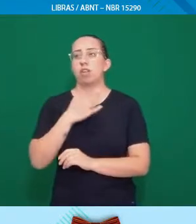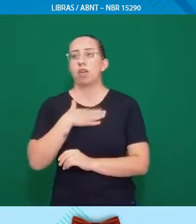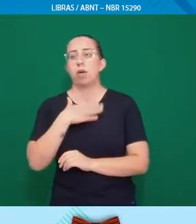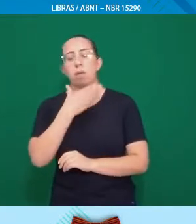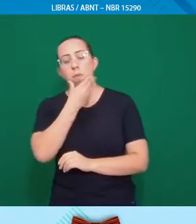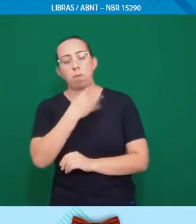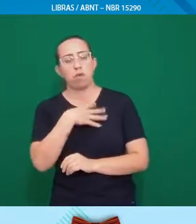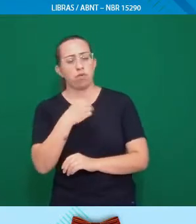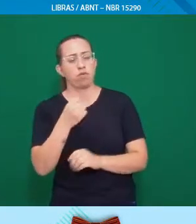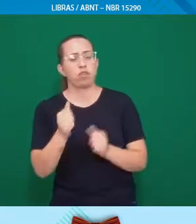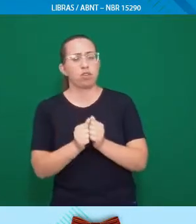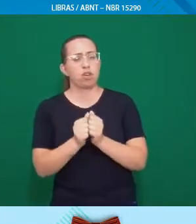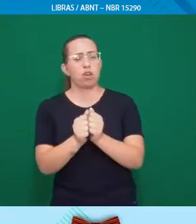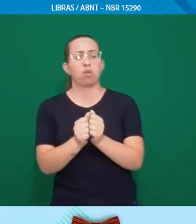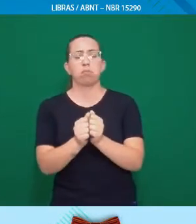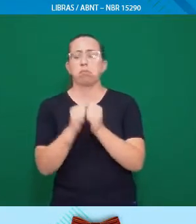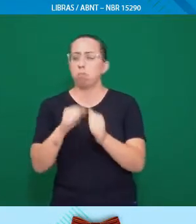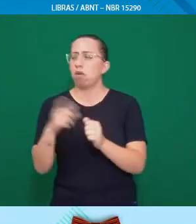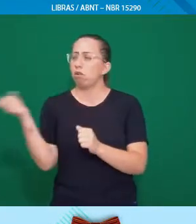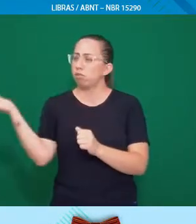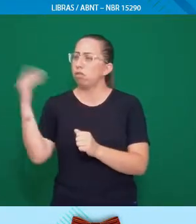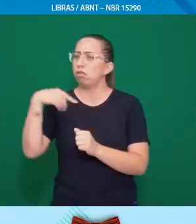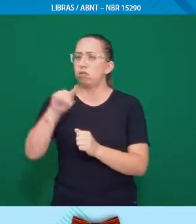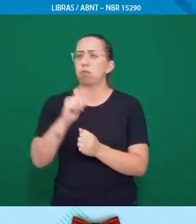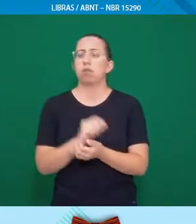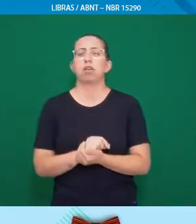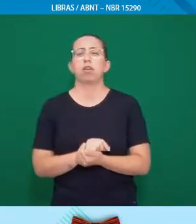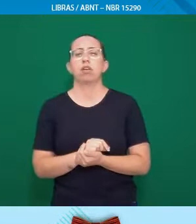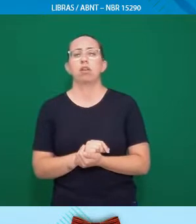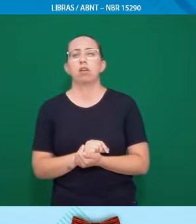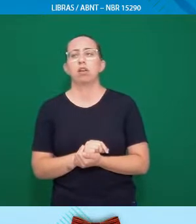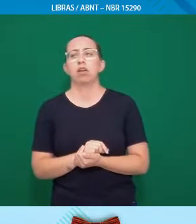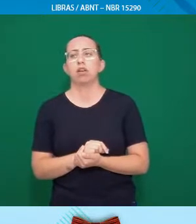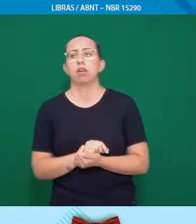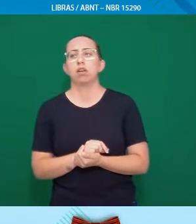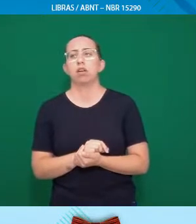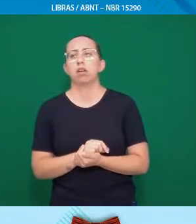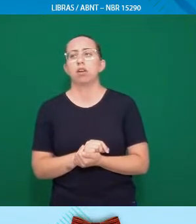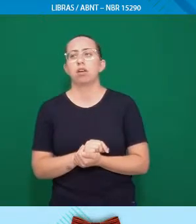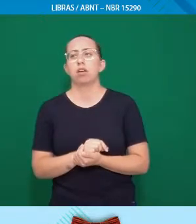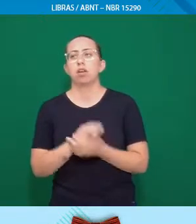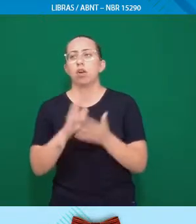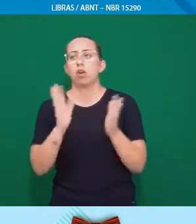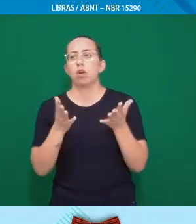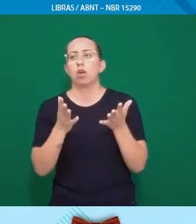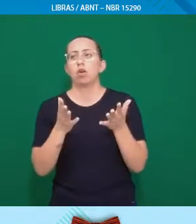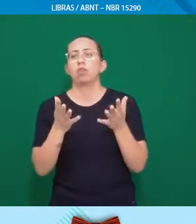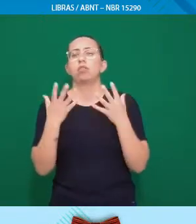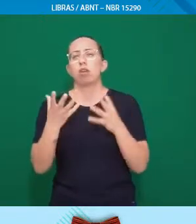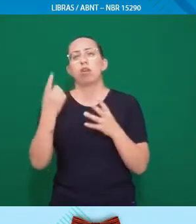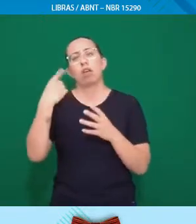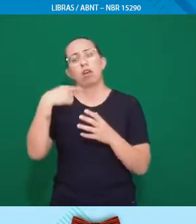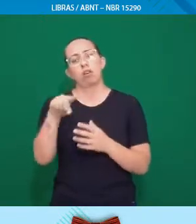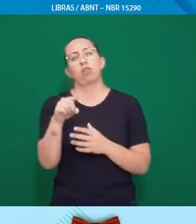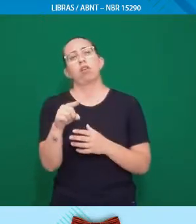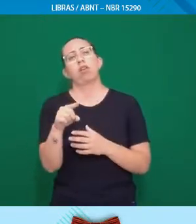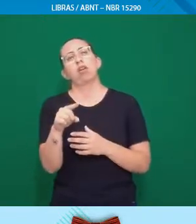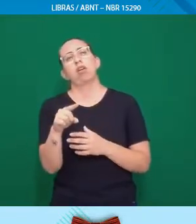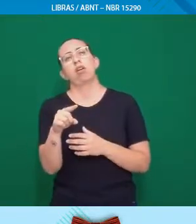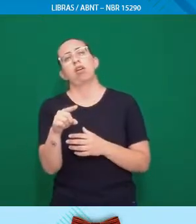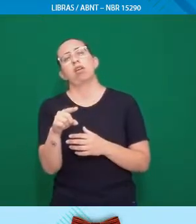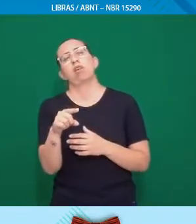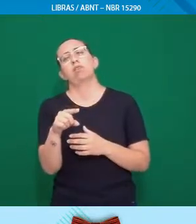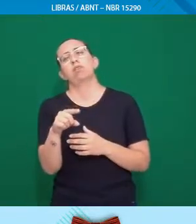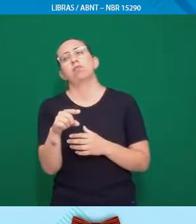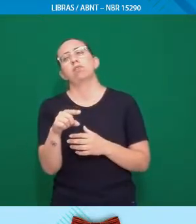filho foi me acompanhou e disse paz aí que eu posso sofrer pode eu até falei para ele hoje eu quero lá faz muito